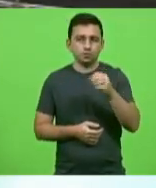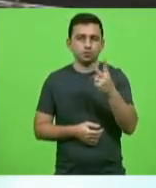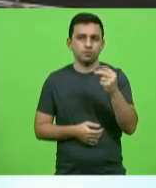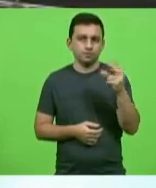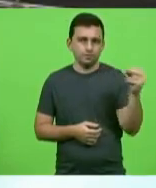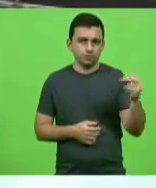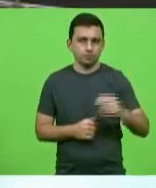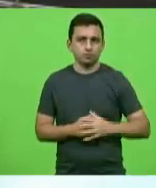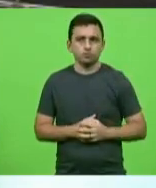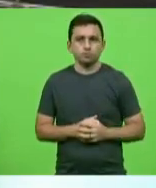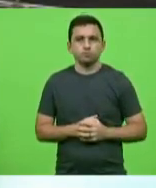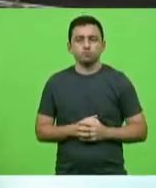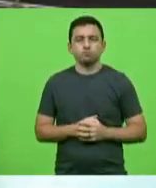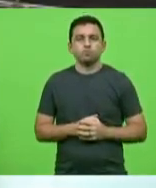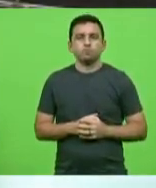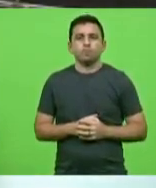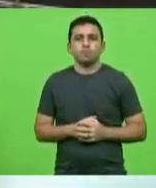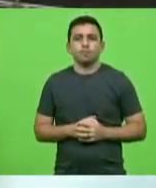2020